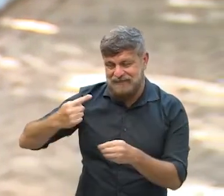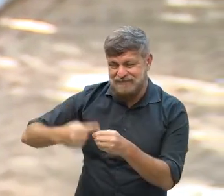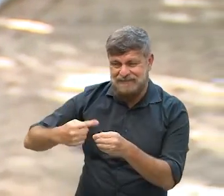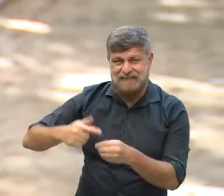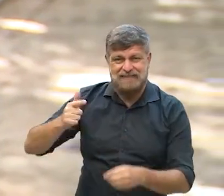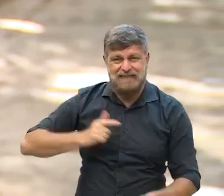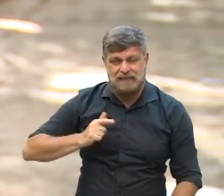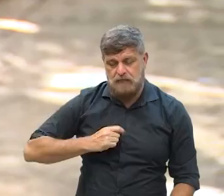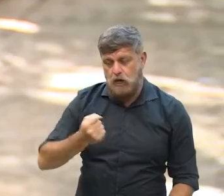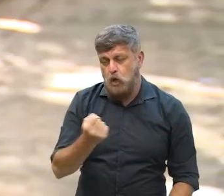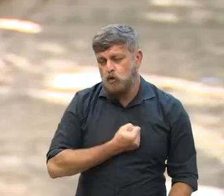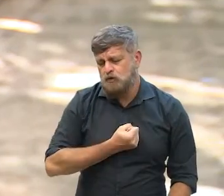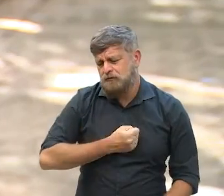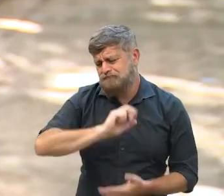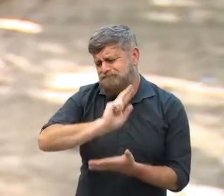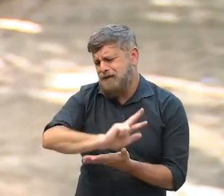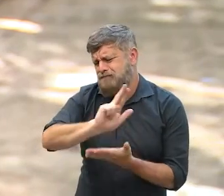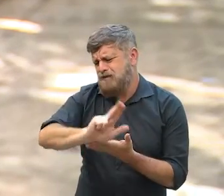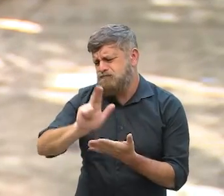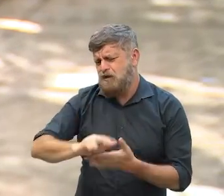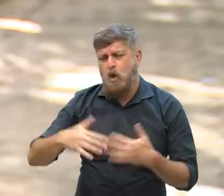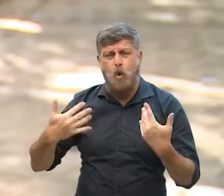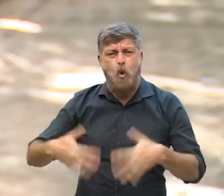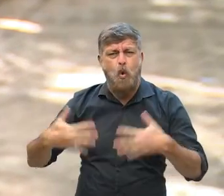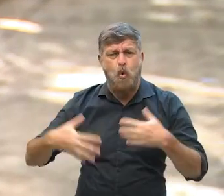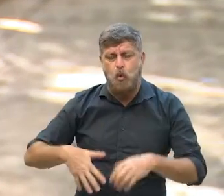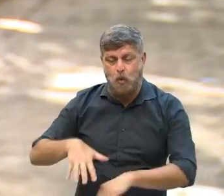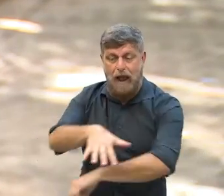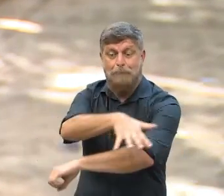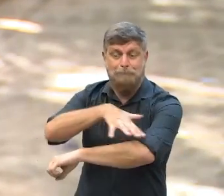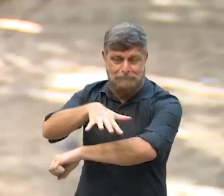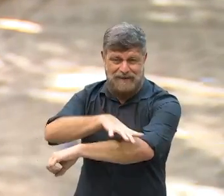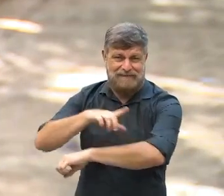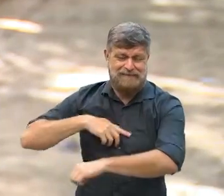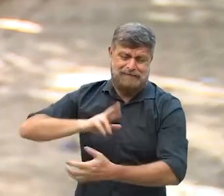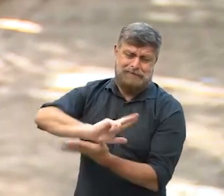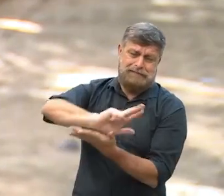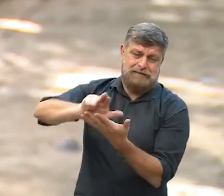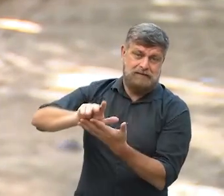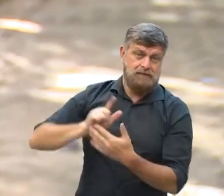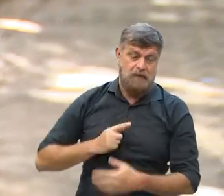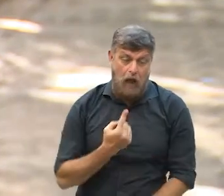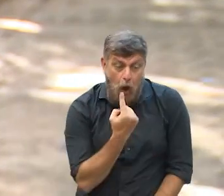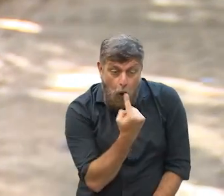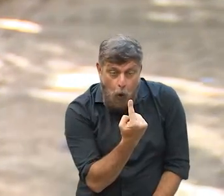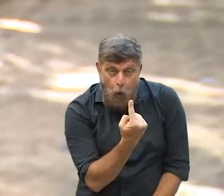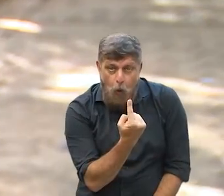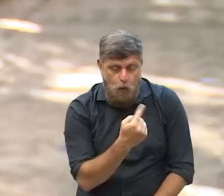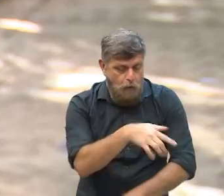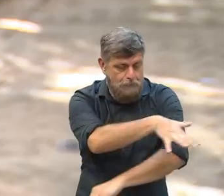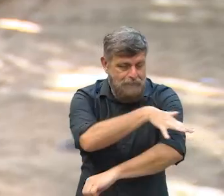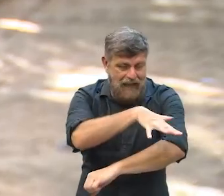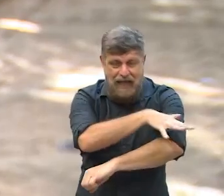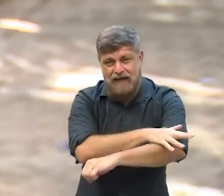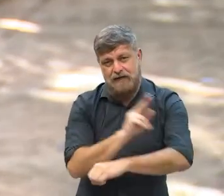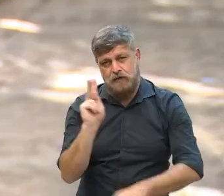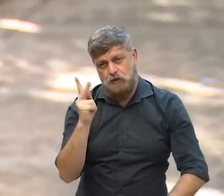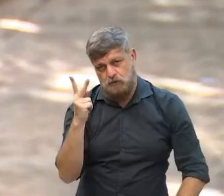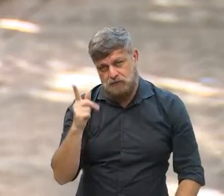possuem números maiores de APAs, né? Então, nesse sentido, né? Em pensar que Hortolândia é uma cidade